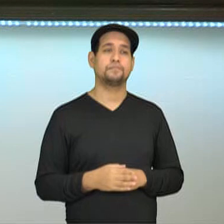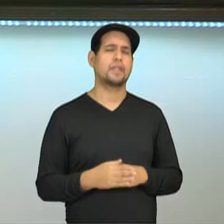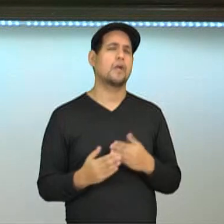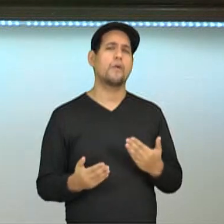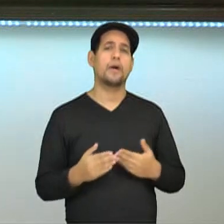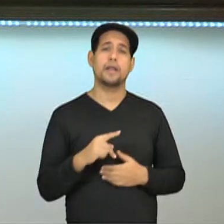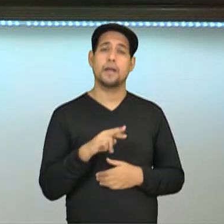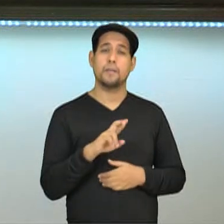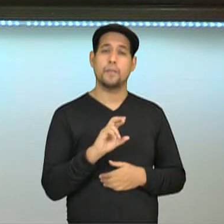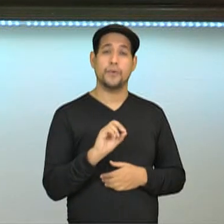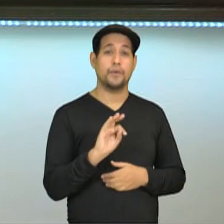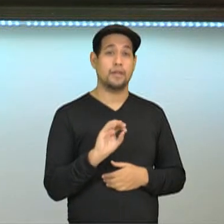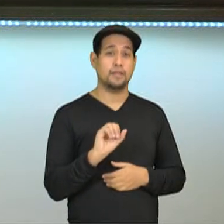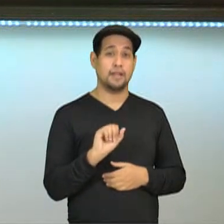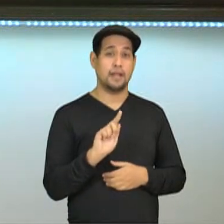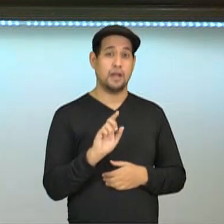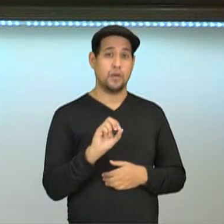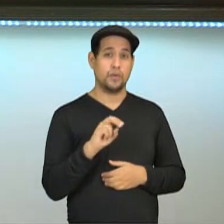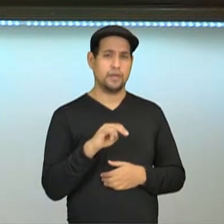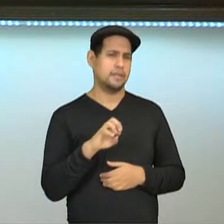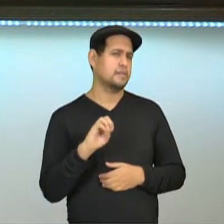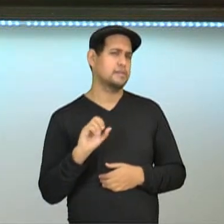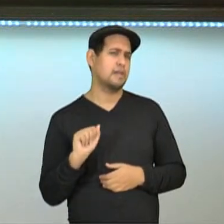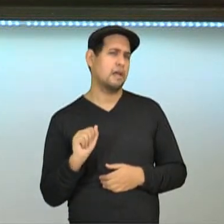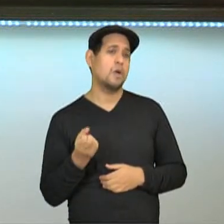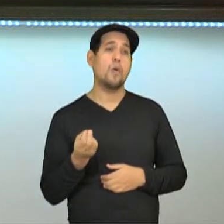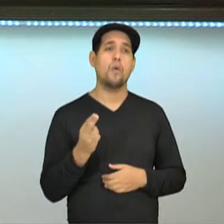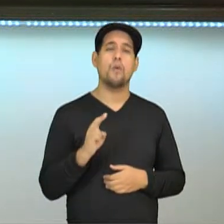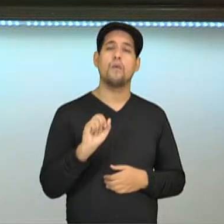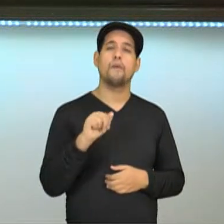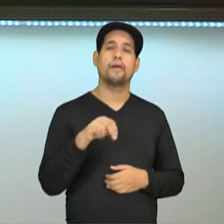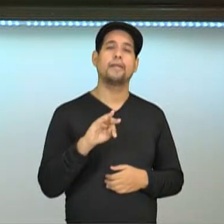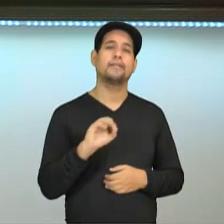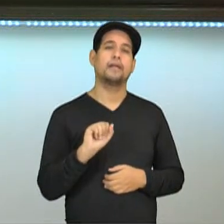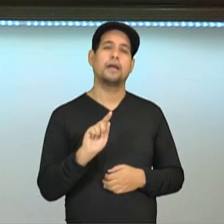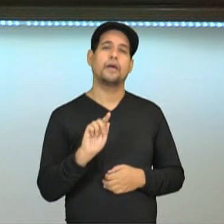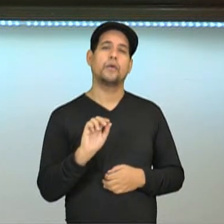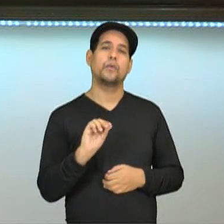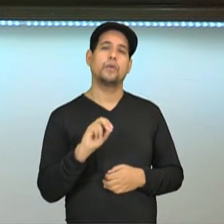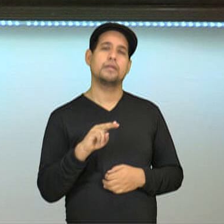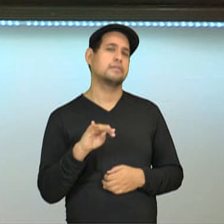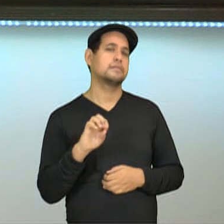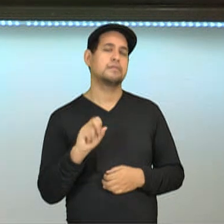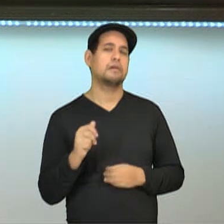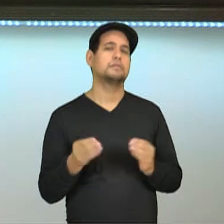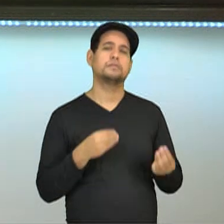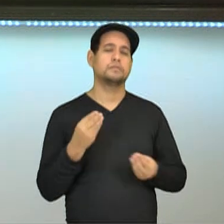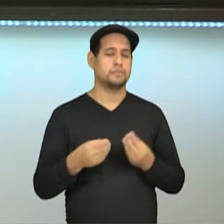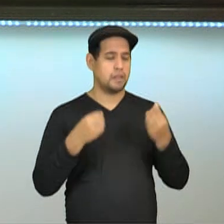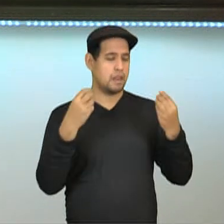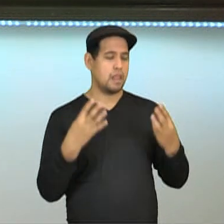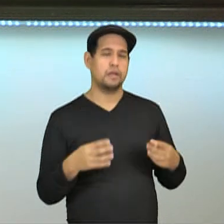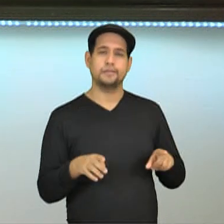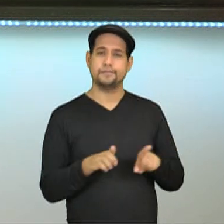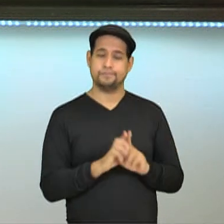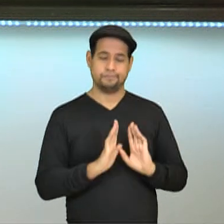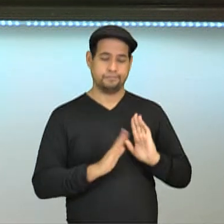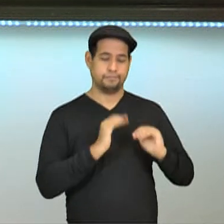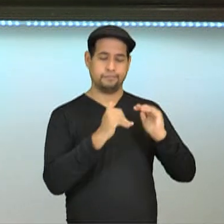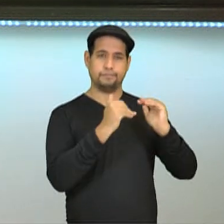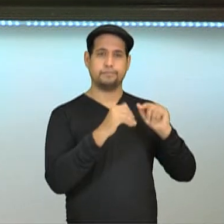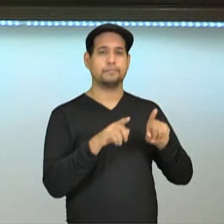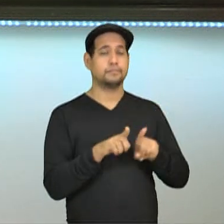agora, será que o ogre é um protagonista que age ali como personagem atuante, né, no